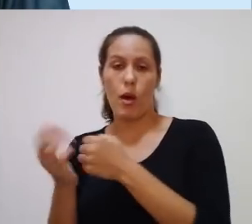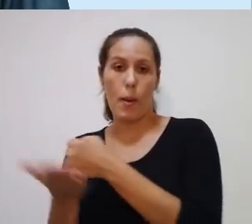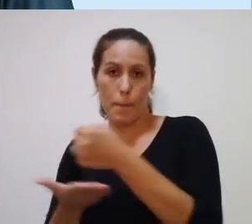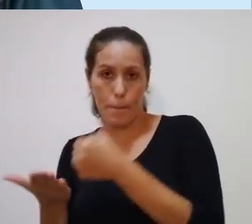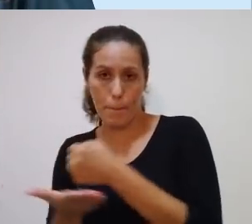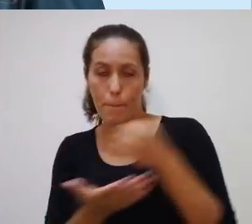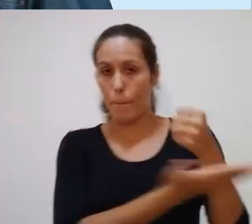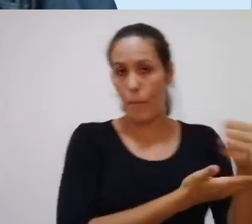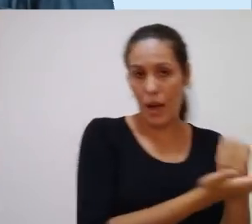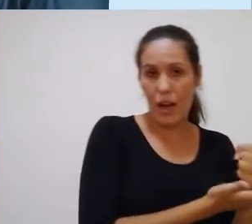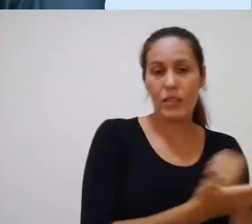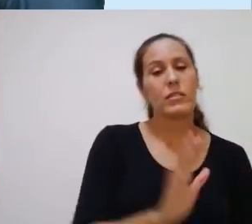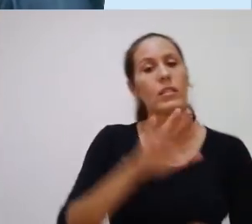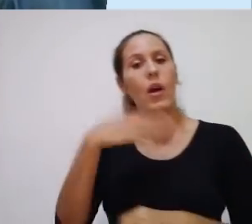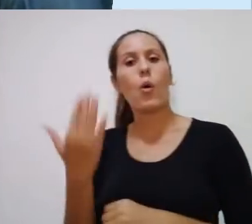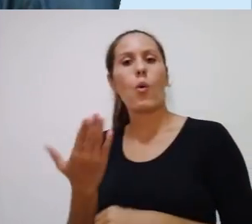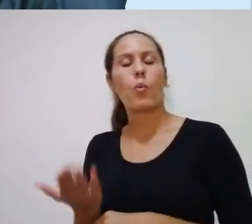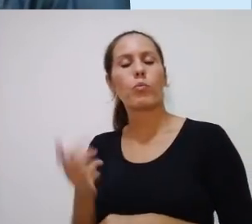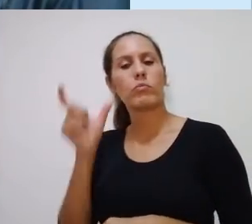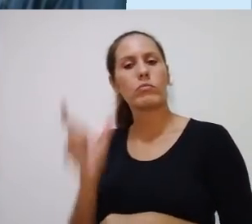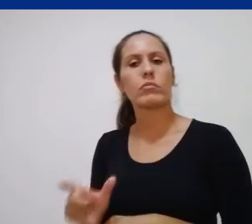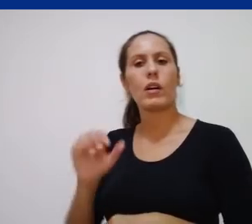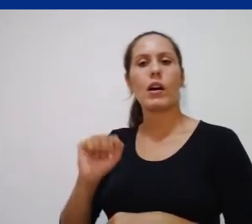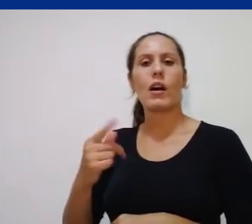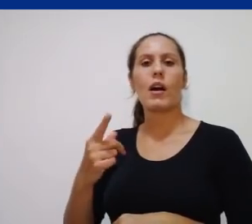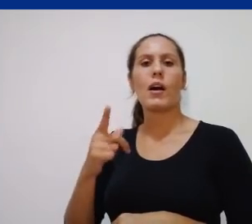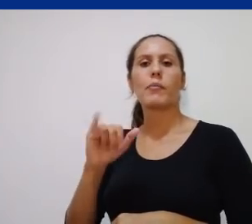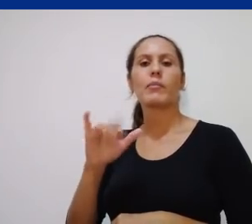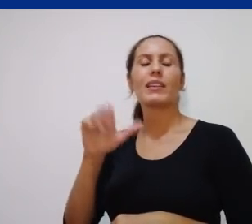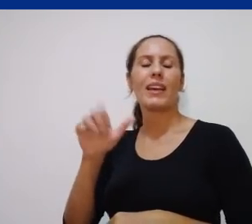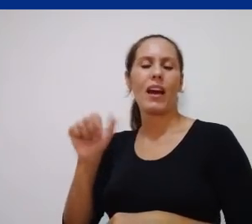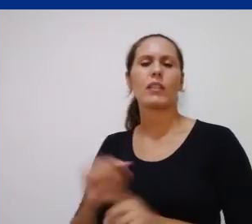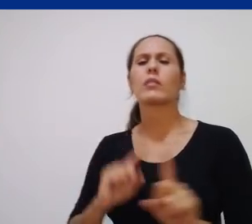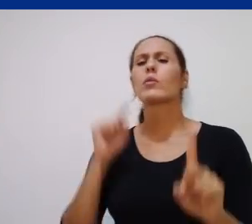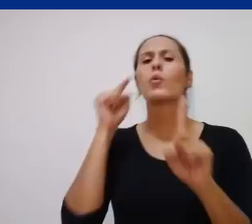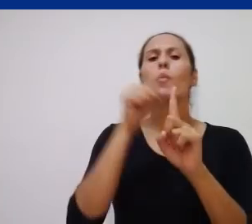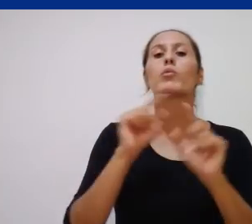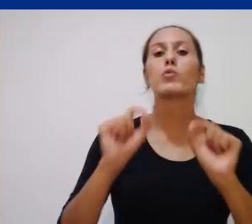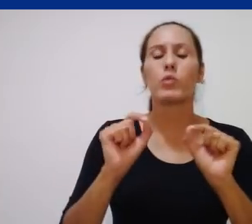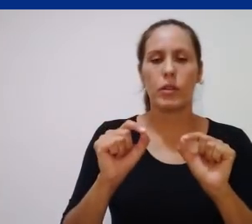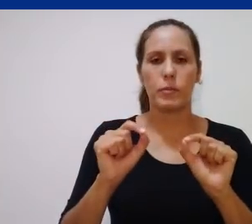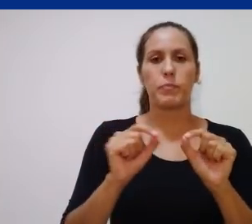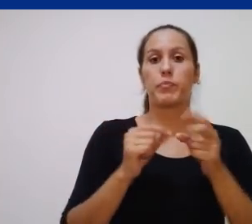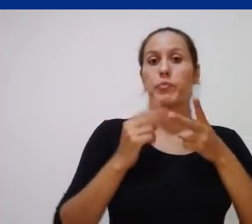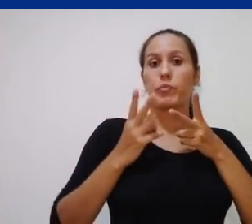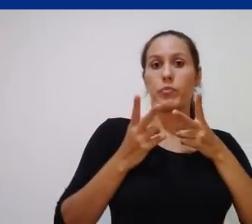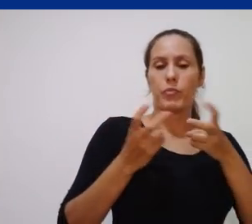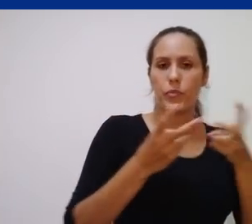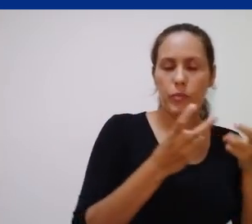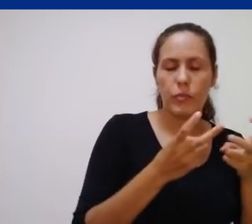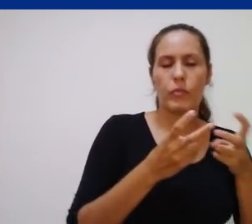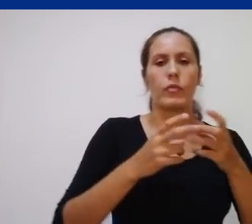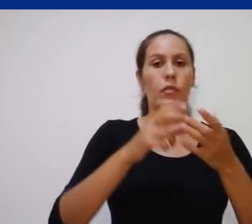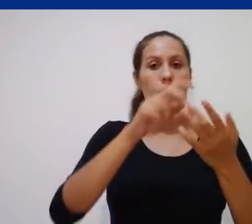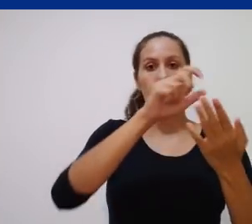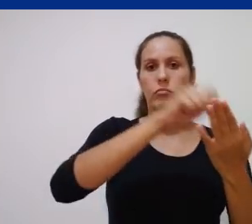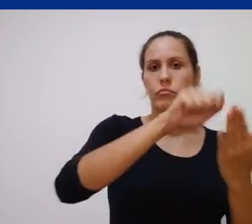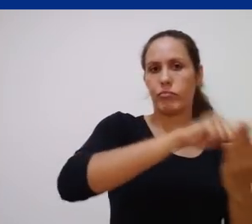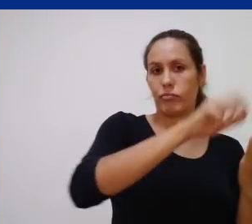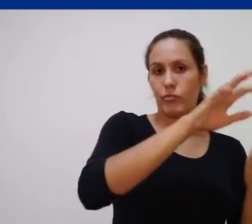aplicada. Agora, quanto aos objetivos, a gente tem pesquisa exploratória, pesquisa descritiva e